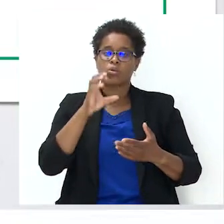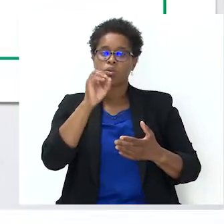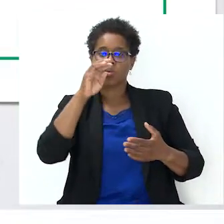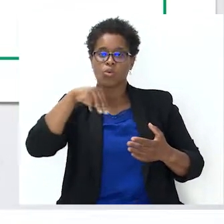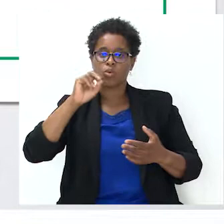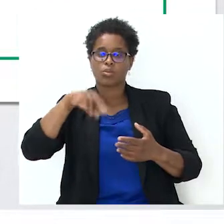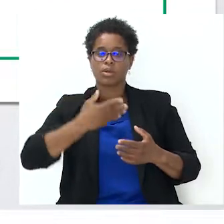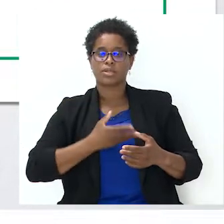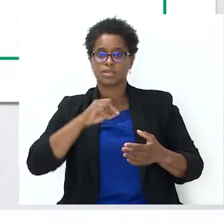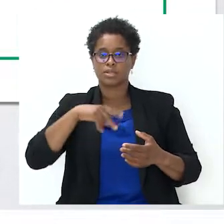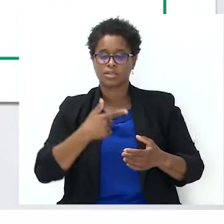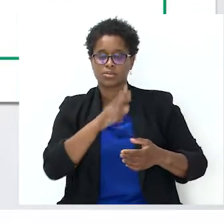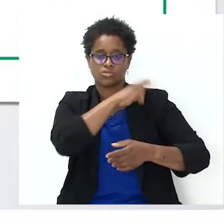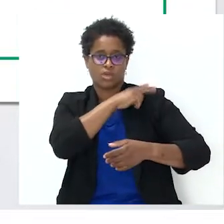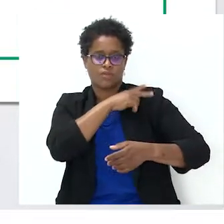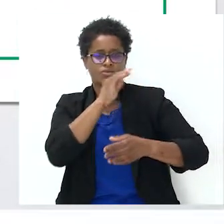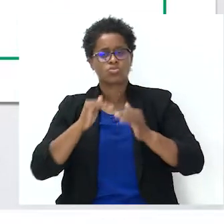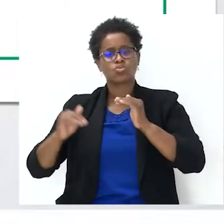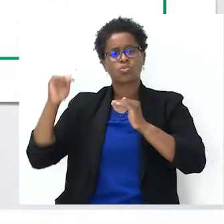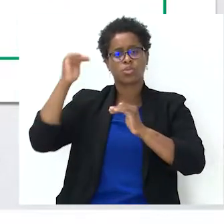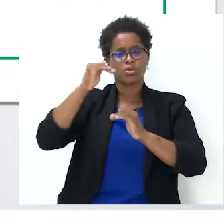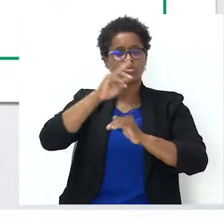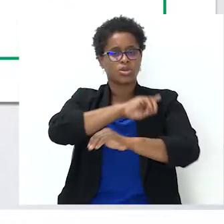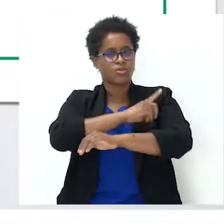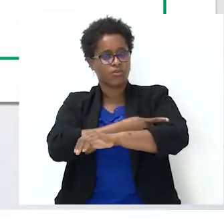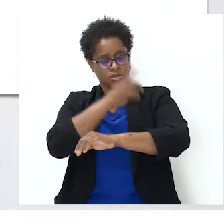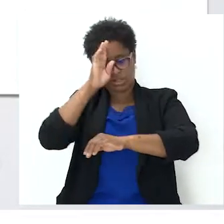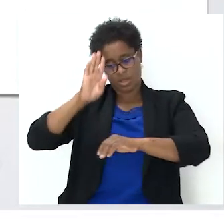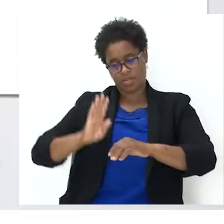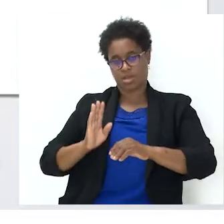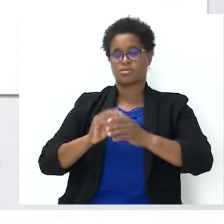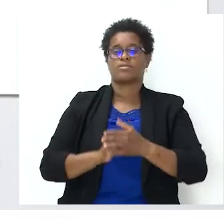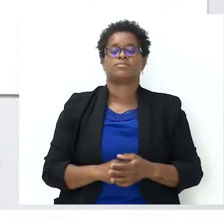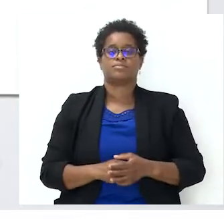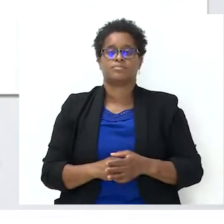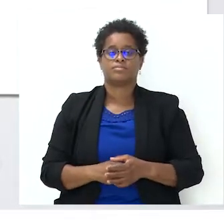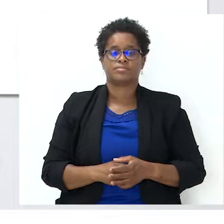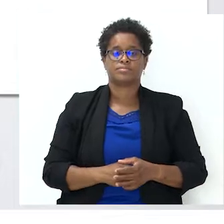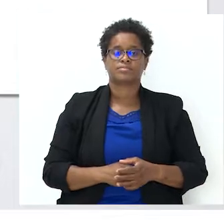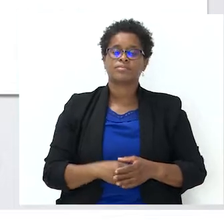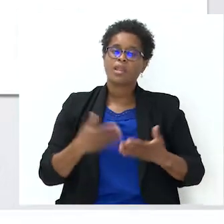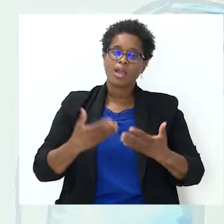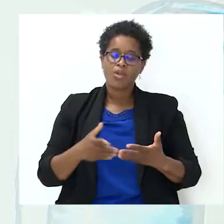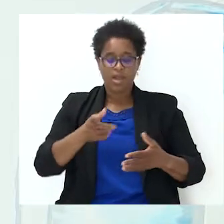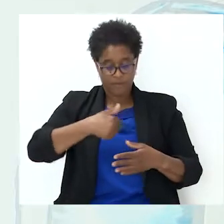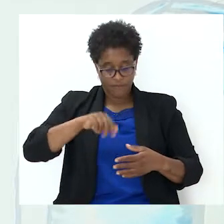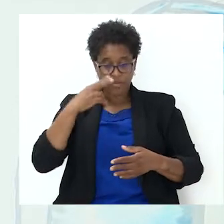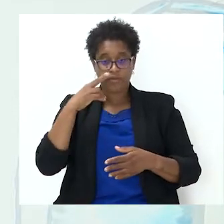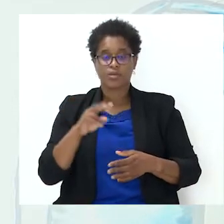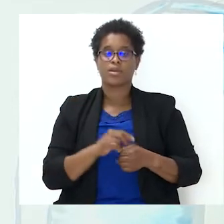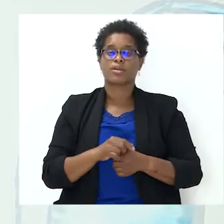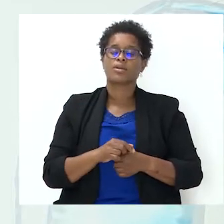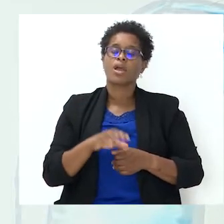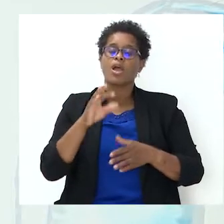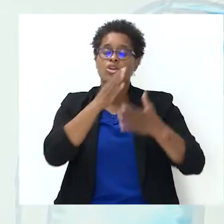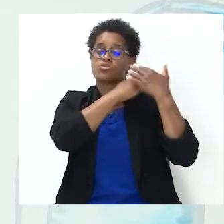comandante supremo das Forças Armadas. Agora, vamos ver as